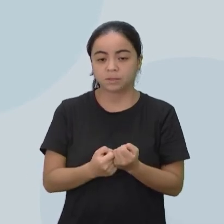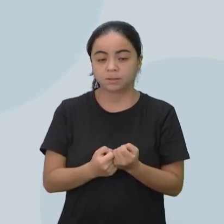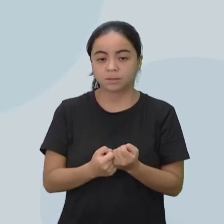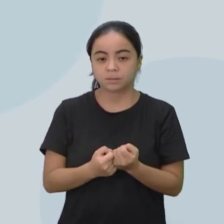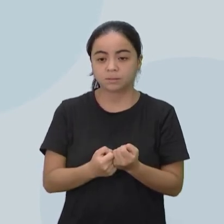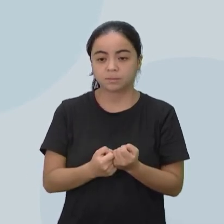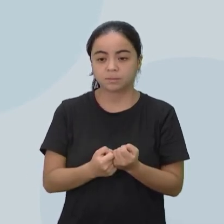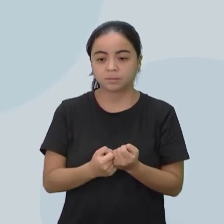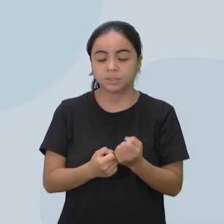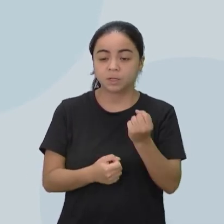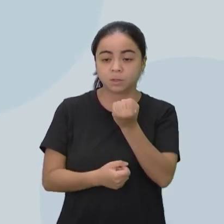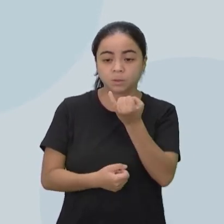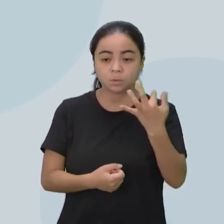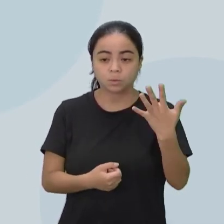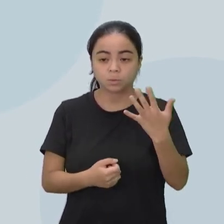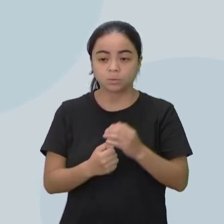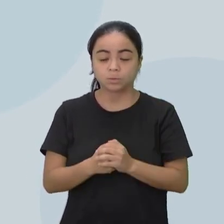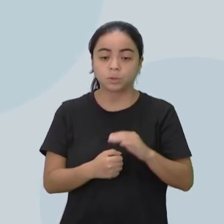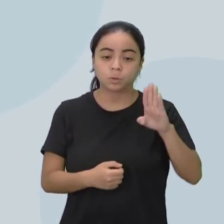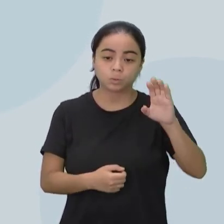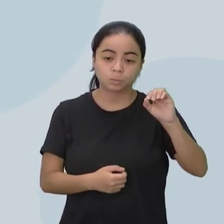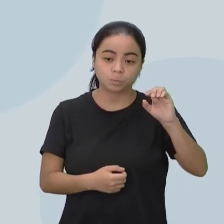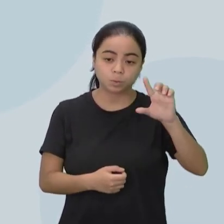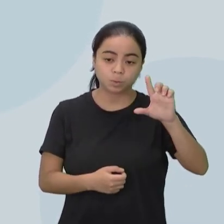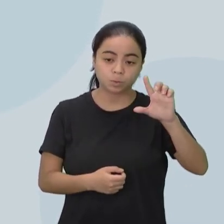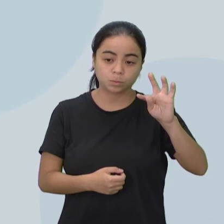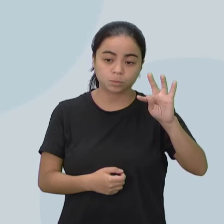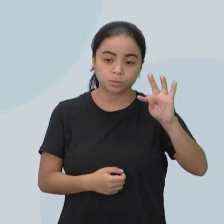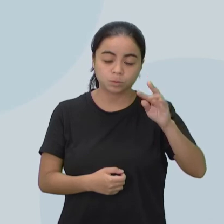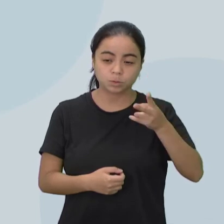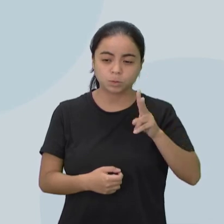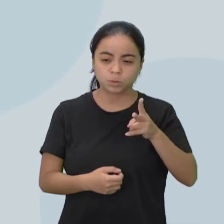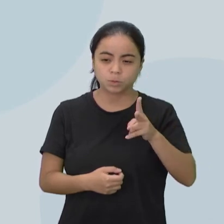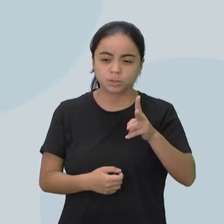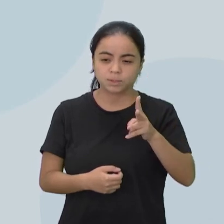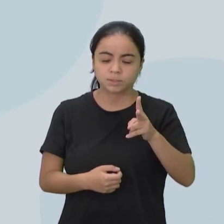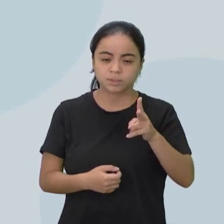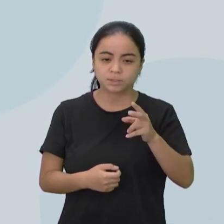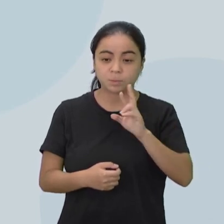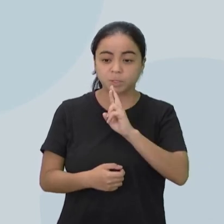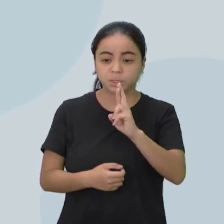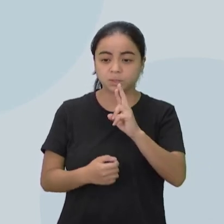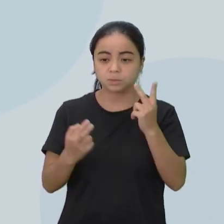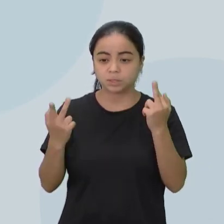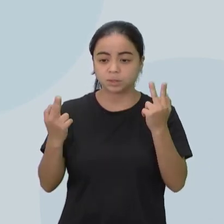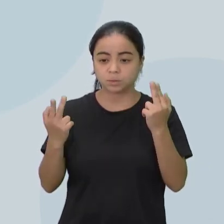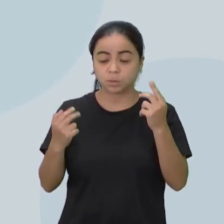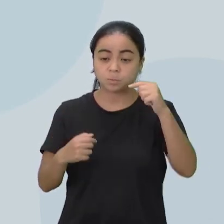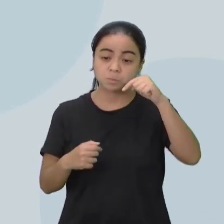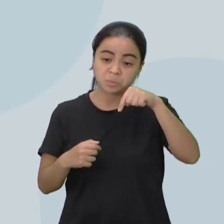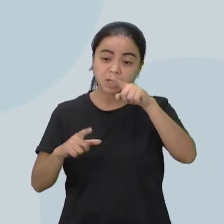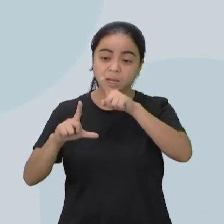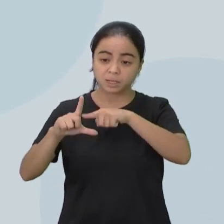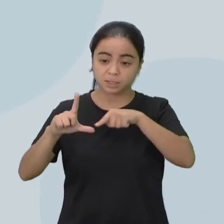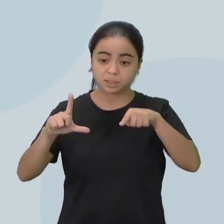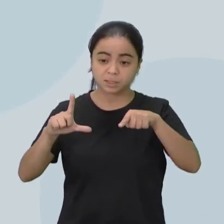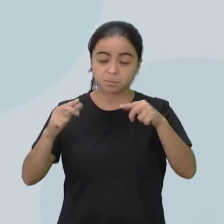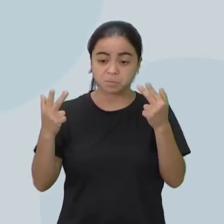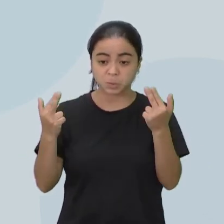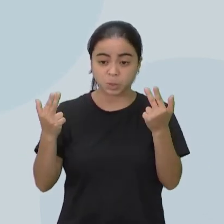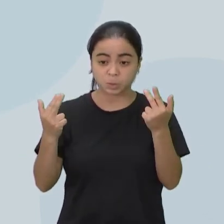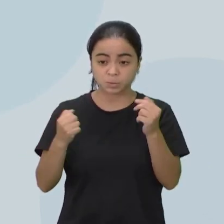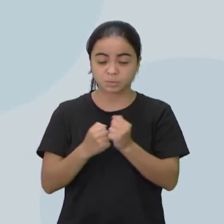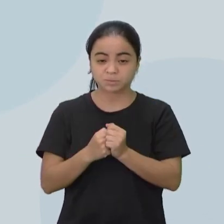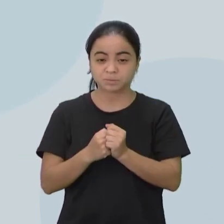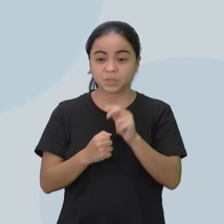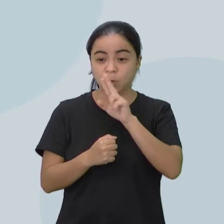do Eisenbolt dava sempre o mesmo valor. Quero ver se aqui você vai conseguir achar o mesmo valor também, né? Tá certo? Isso tem um nome